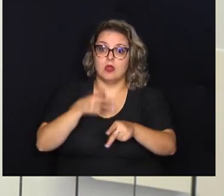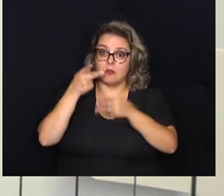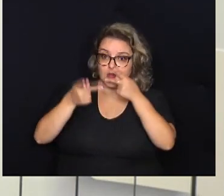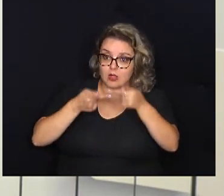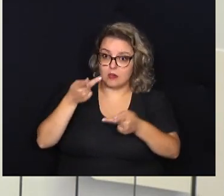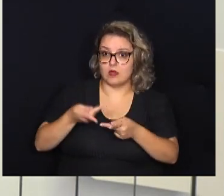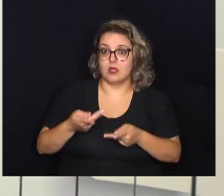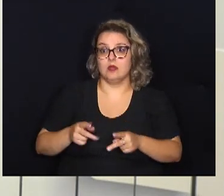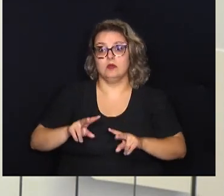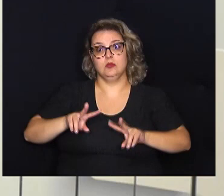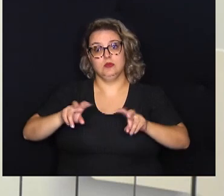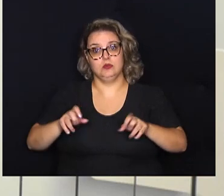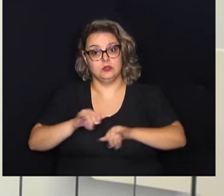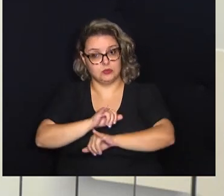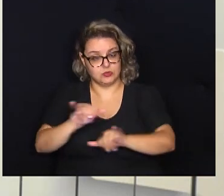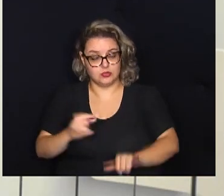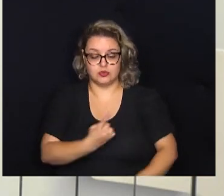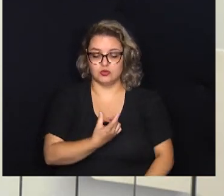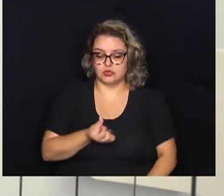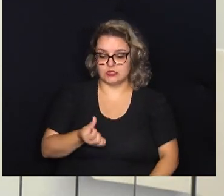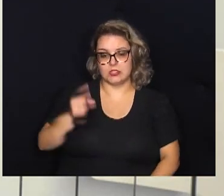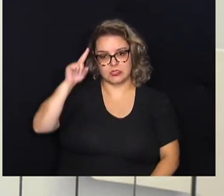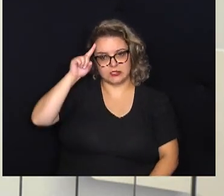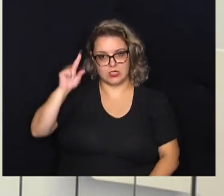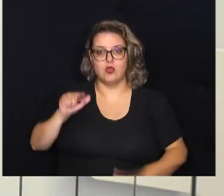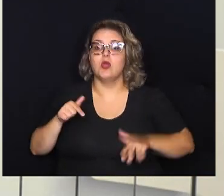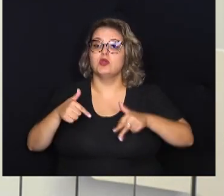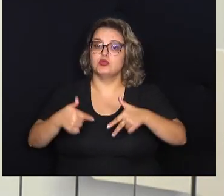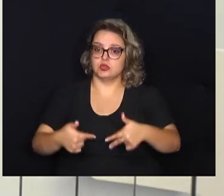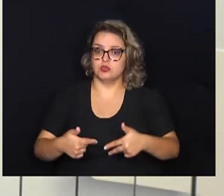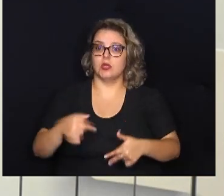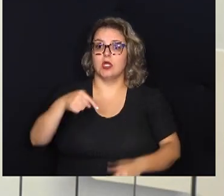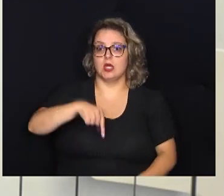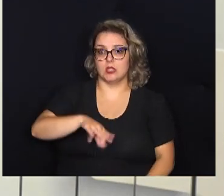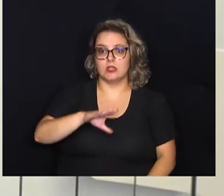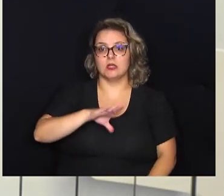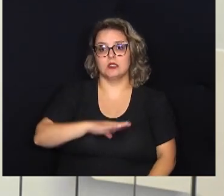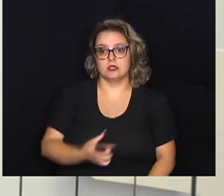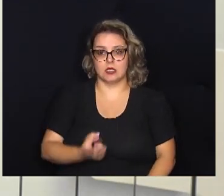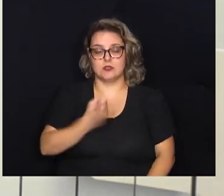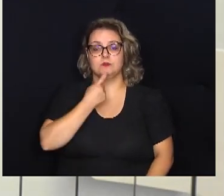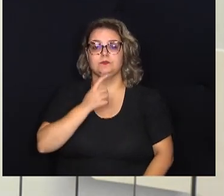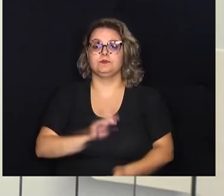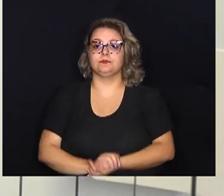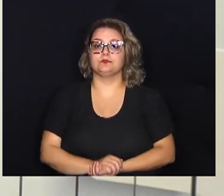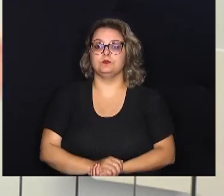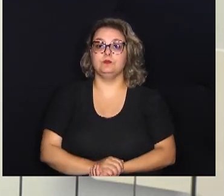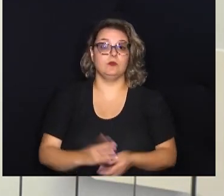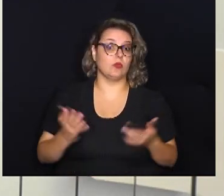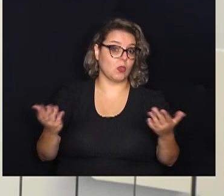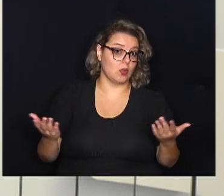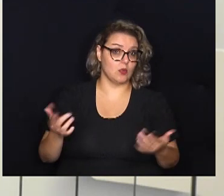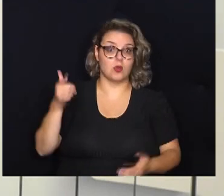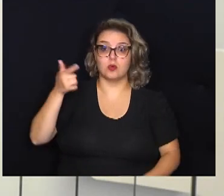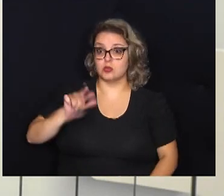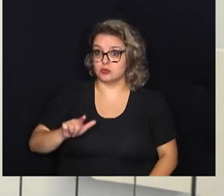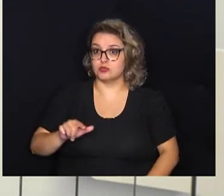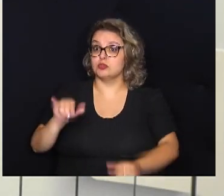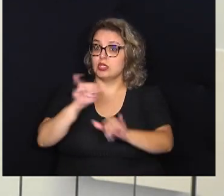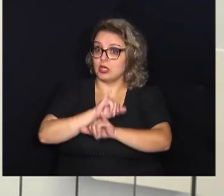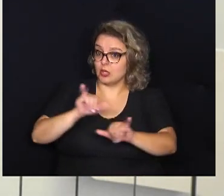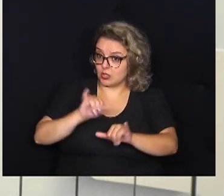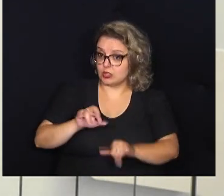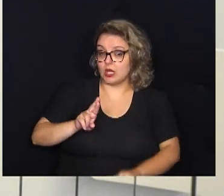esta campanha, os 16 dias de ativismo aqui na nossa cidade. Bom, a gente segue aqui com as notícias